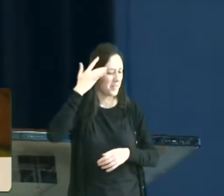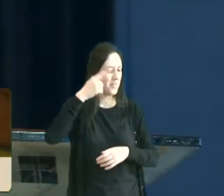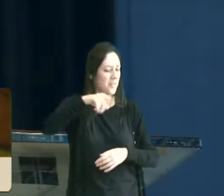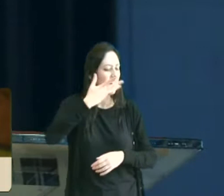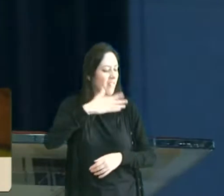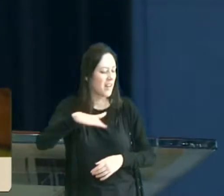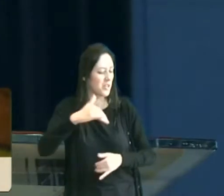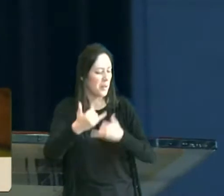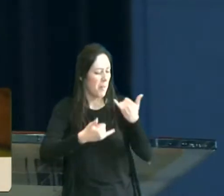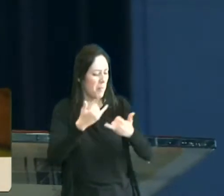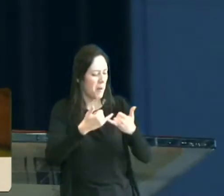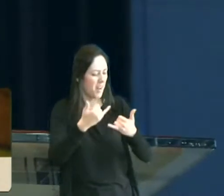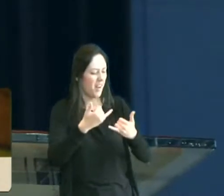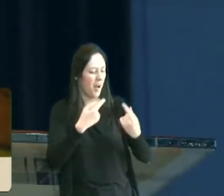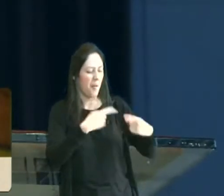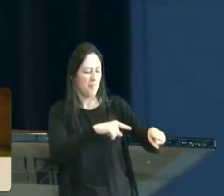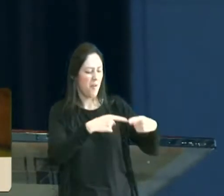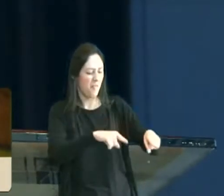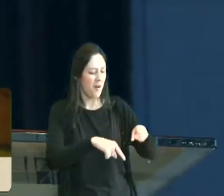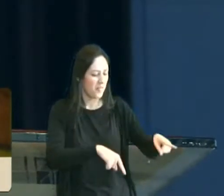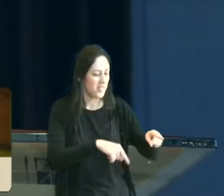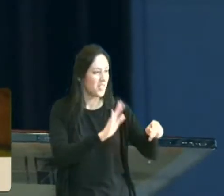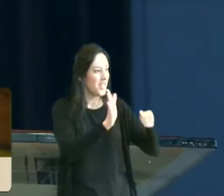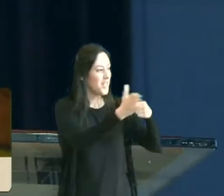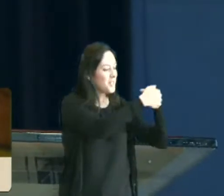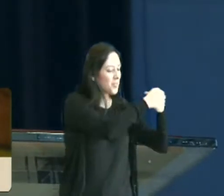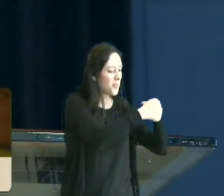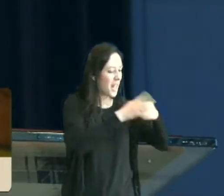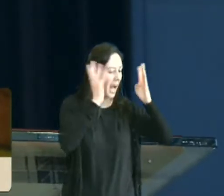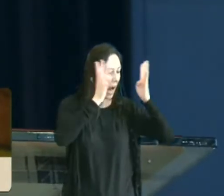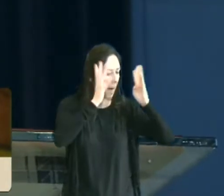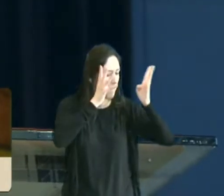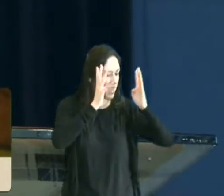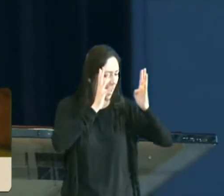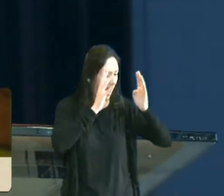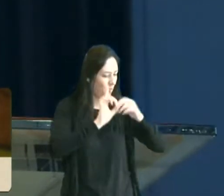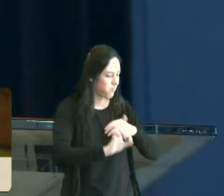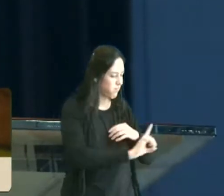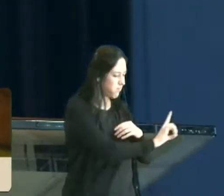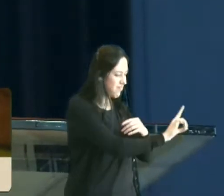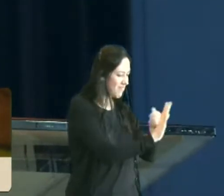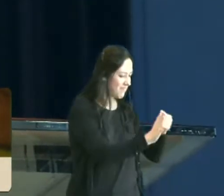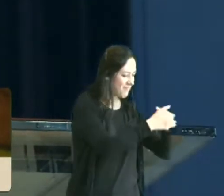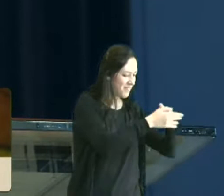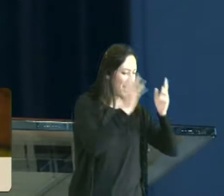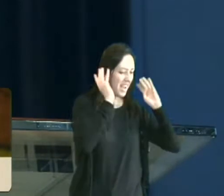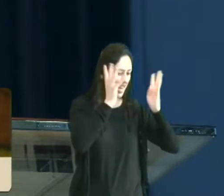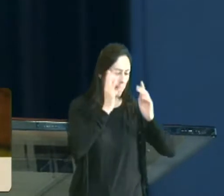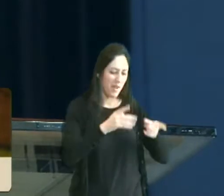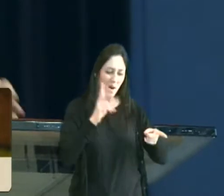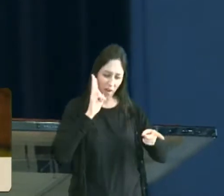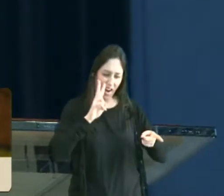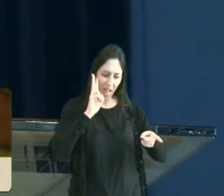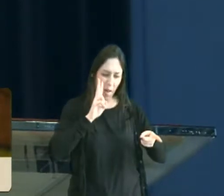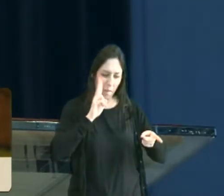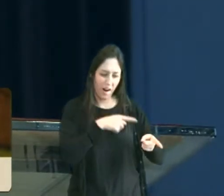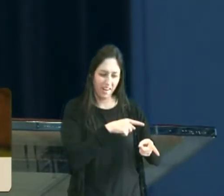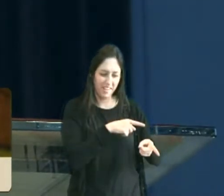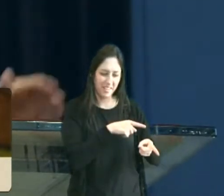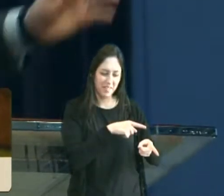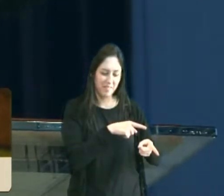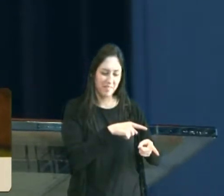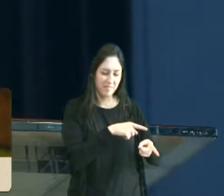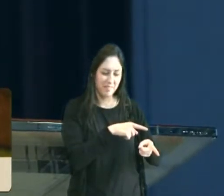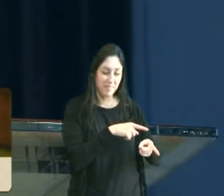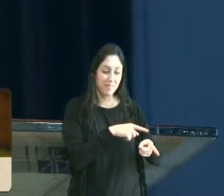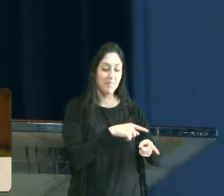foi se esconder nas rodas de um caminhão, naquela caixa que fica da roda do caminhão.